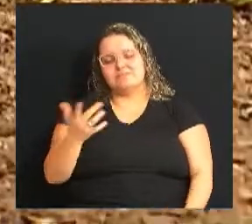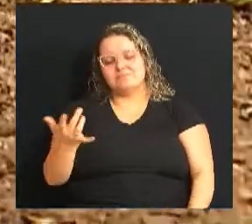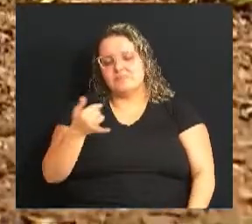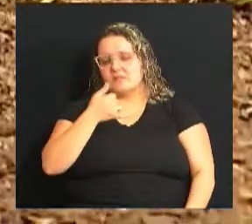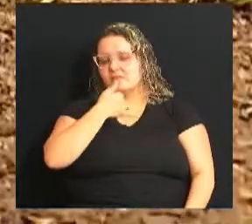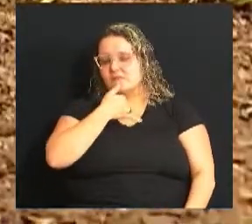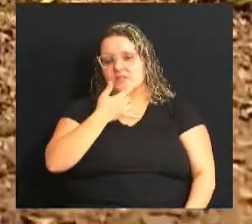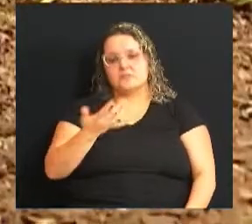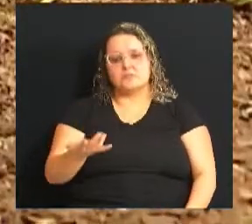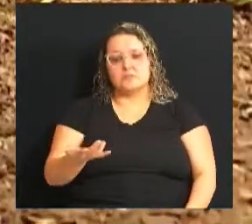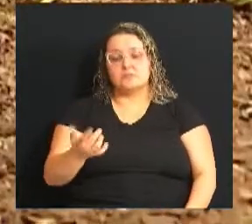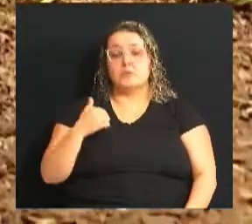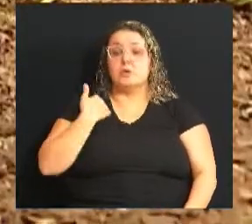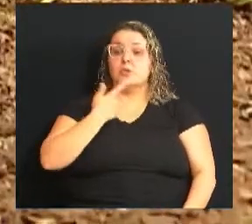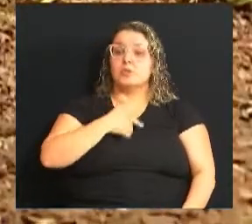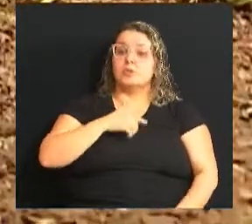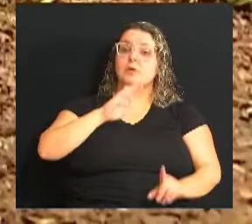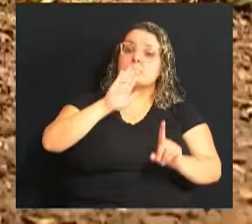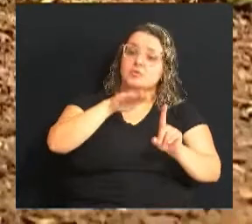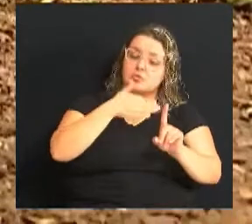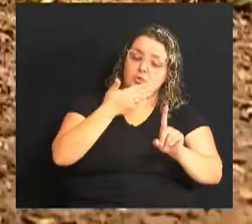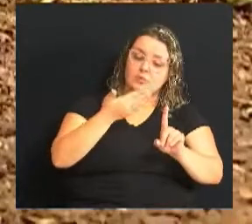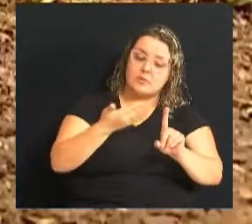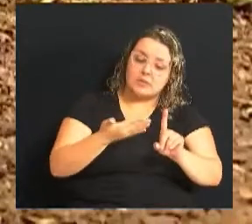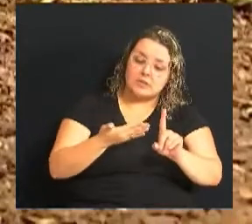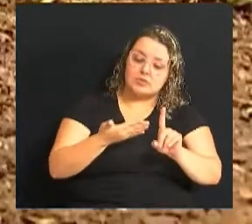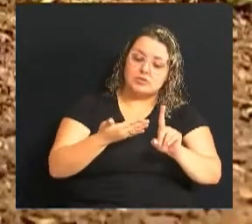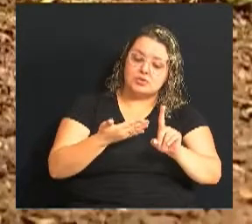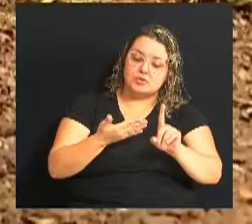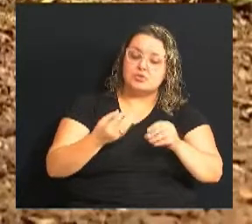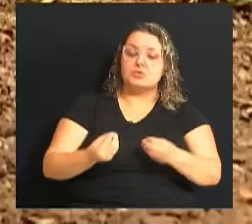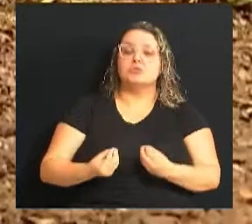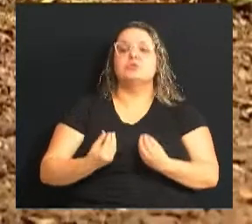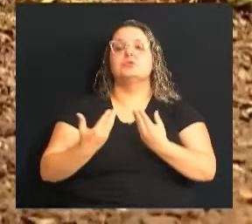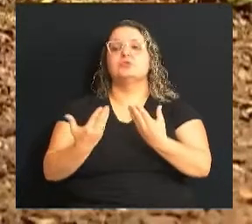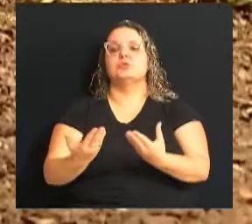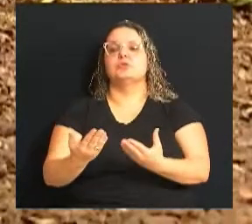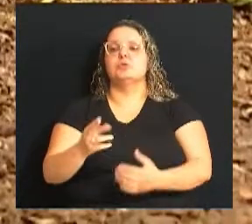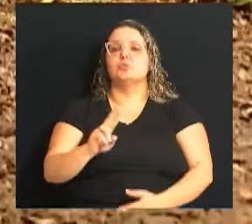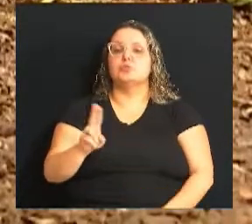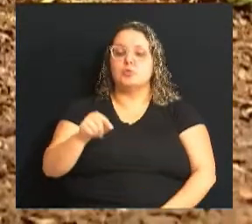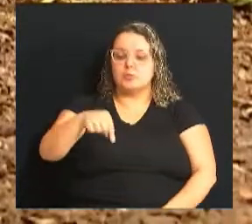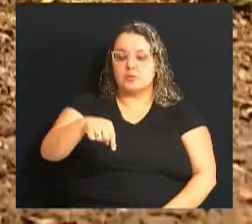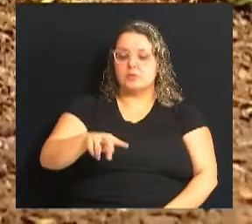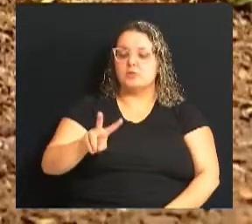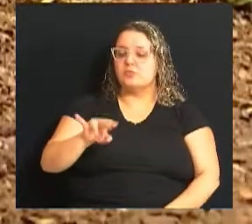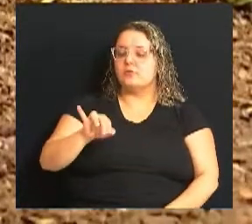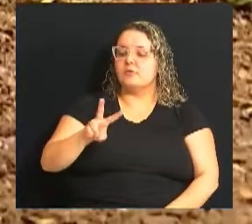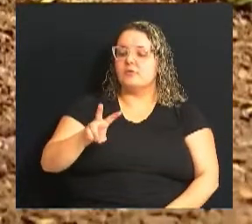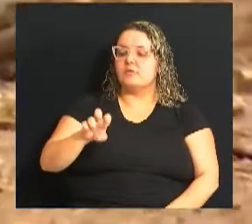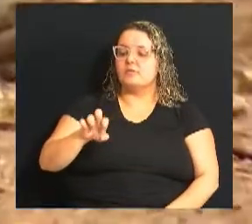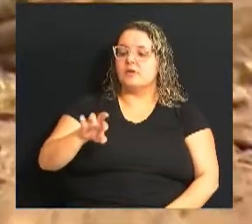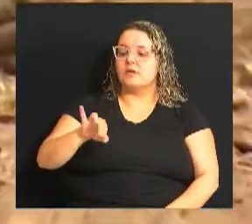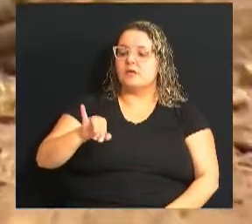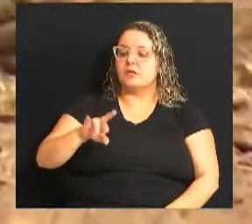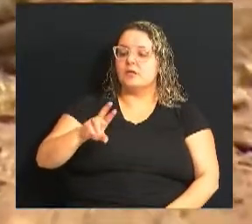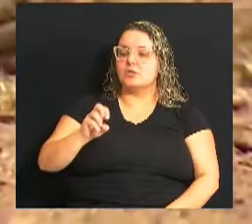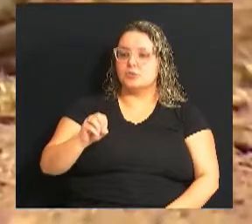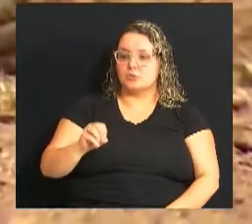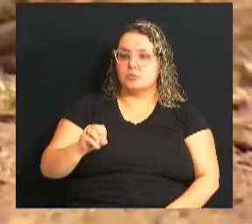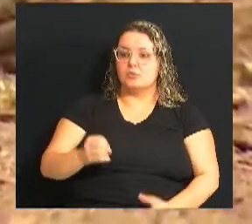nós resolvemos homenageá-lo dando o nome desse viveiro. Esse viveiro foi instituído aqui